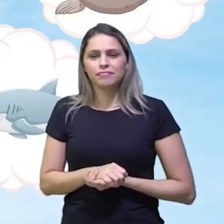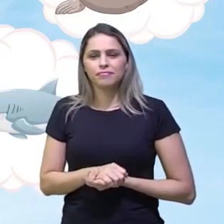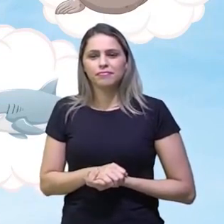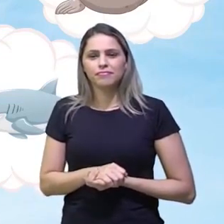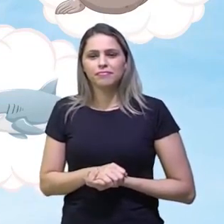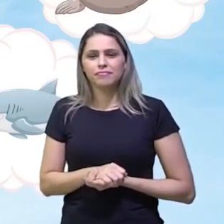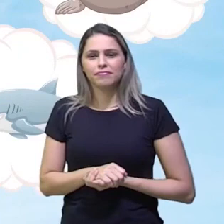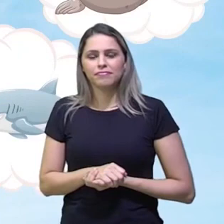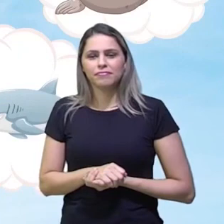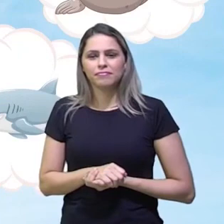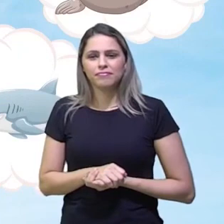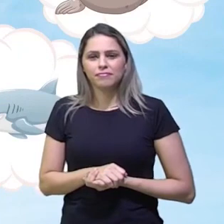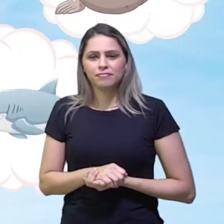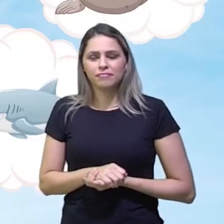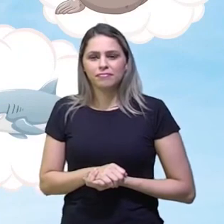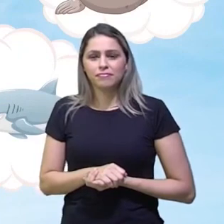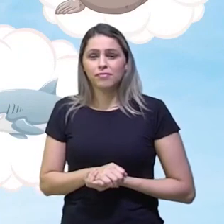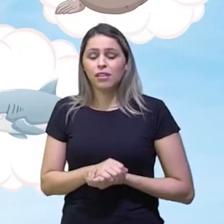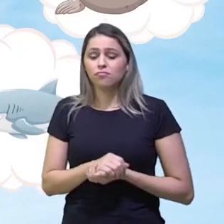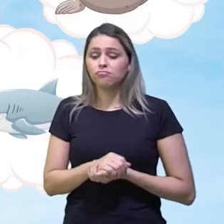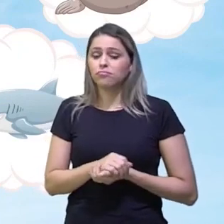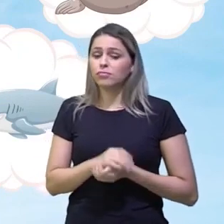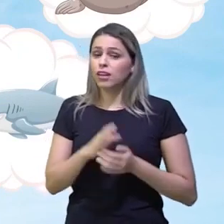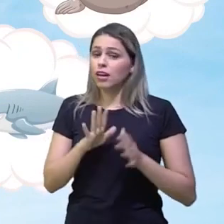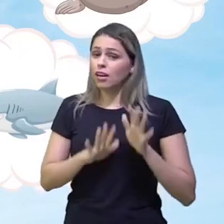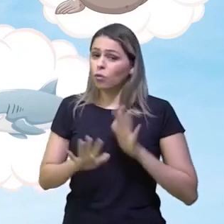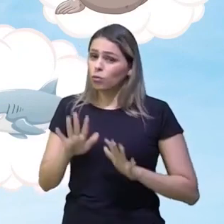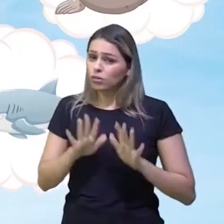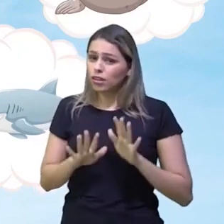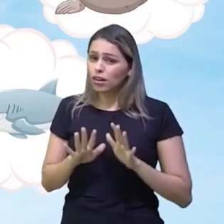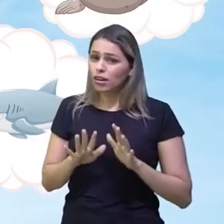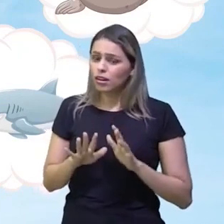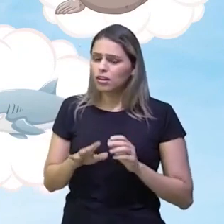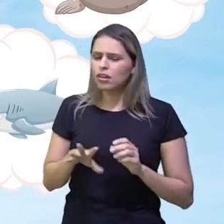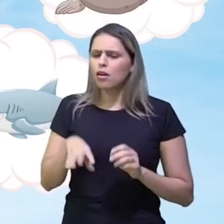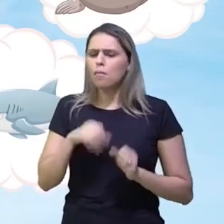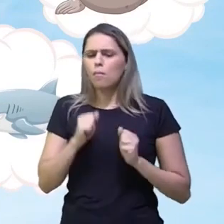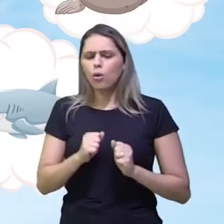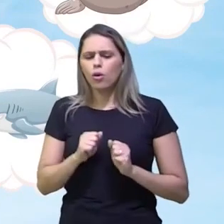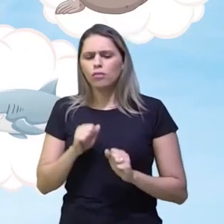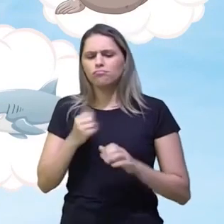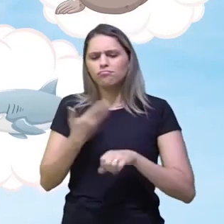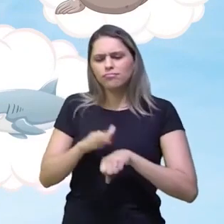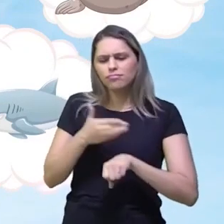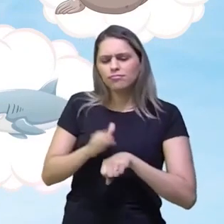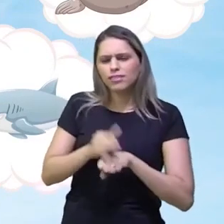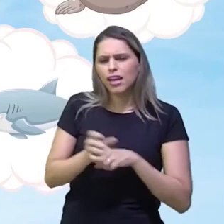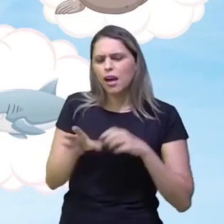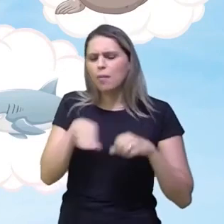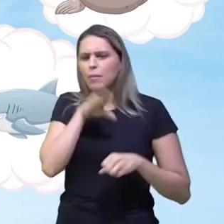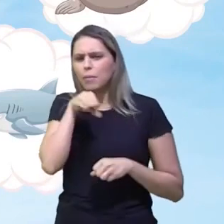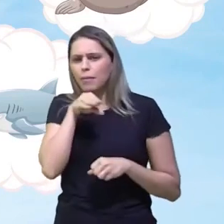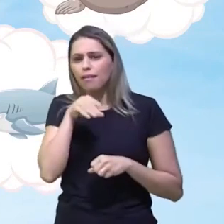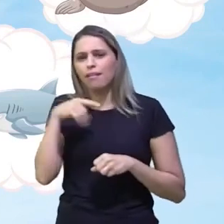Muito bem, prestem atenção para não confundir, falem alto, repitam as palavras para você